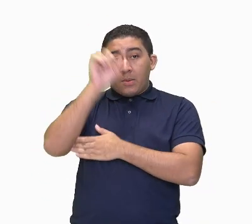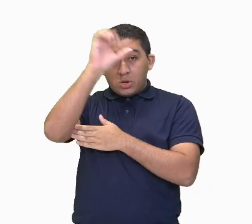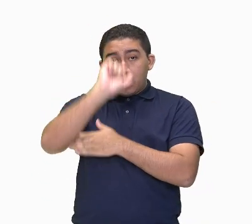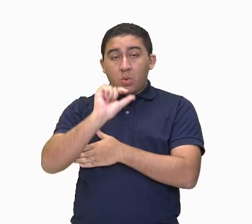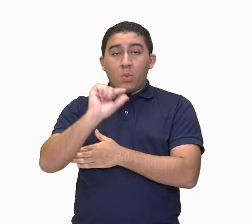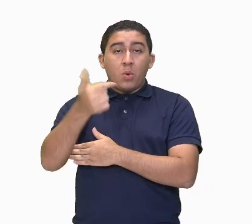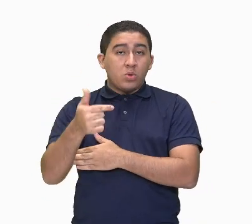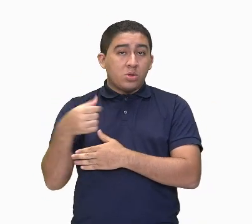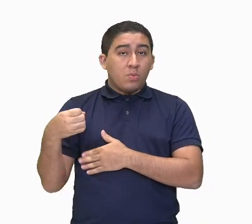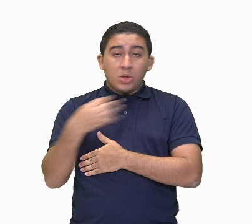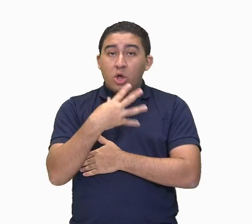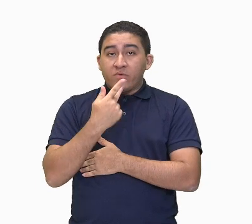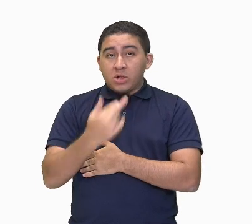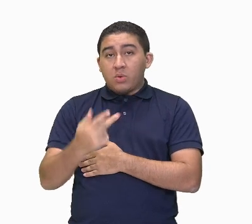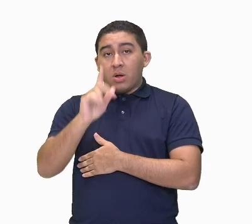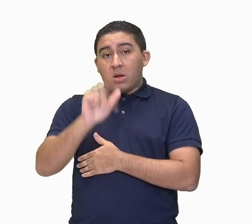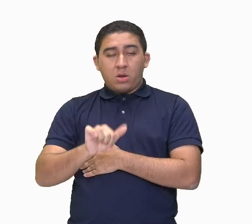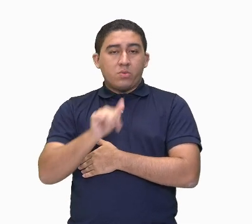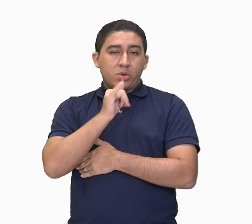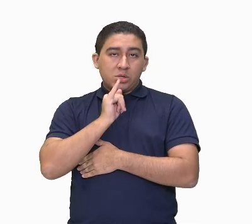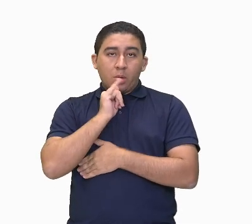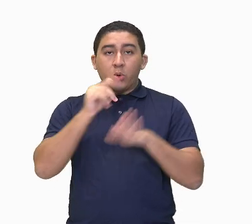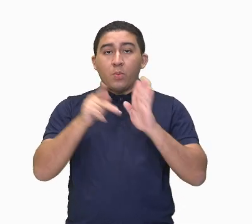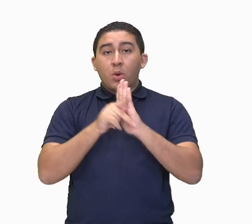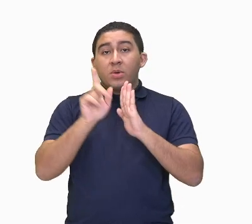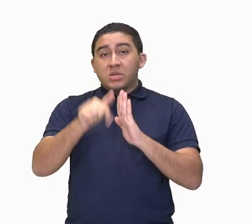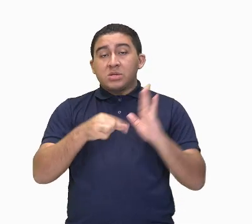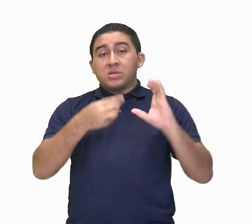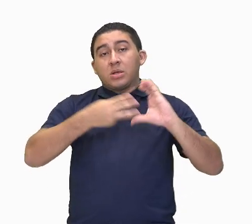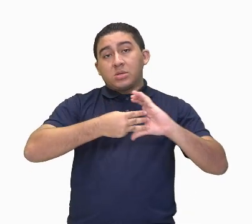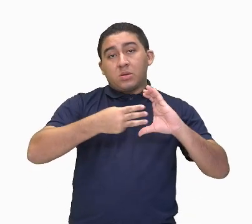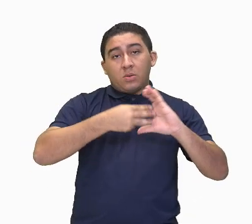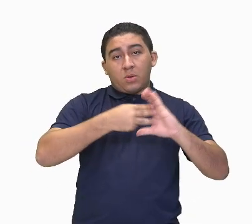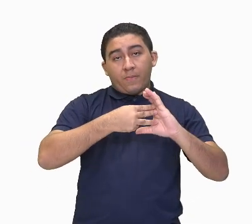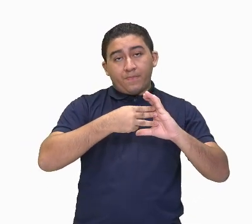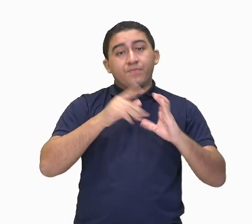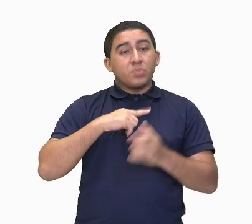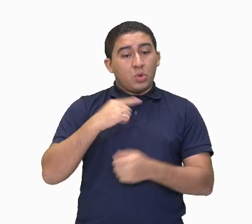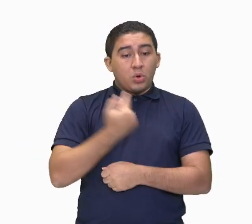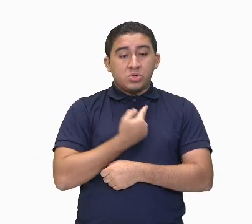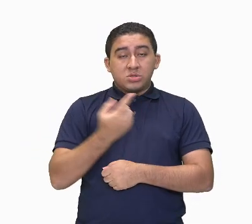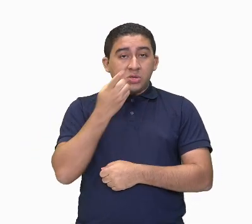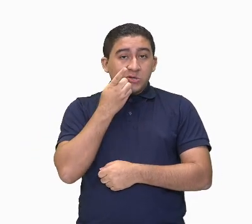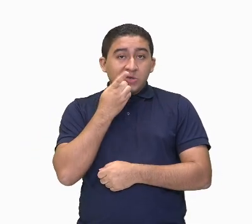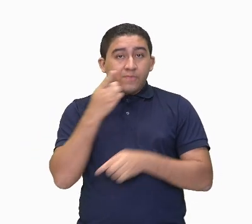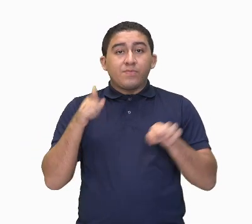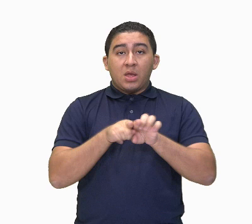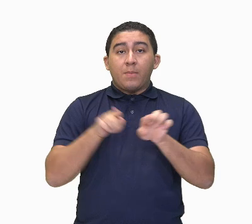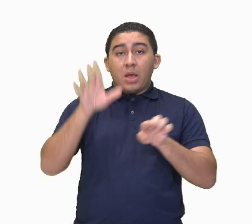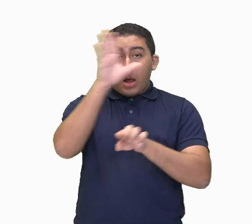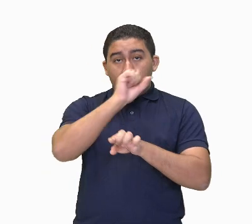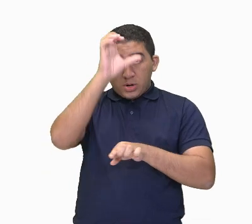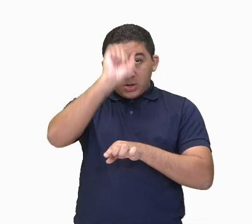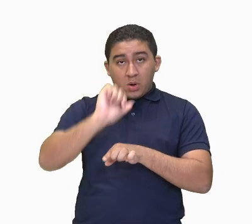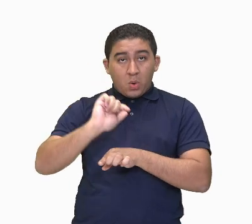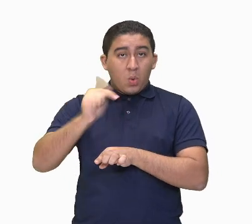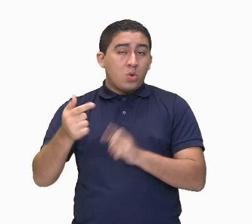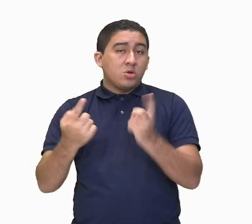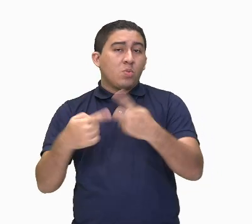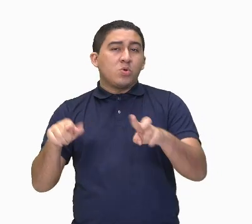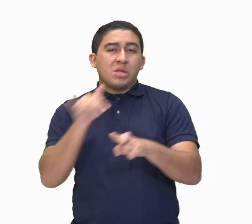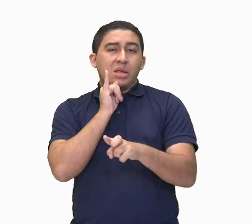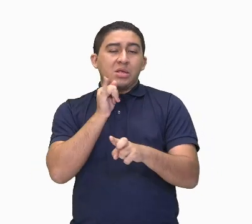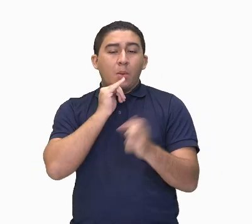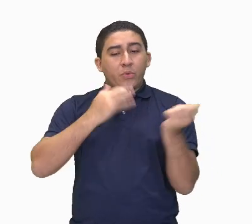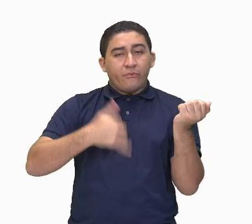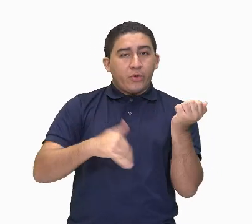né, também é um exemplo dessa plasticidade neural no nosso dia a dia. Ou até mesmo aprender um instrumento musical, né, aprender a tocar